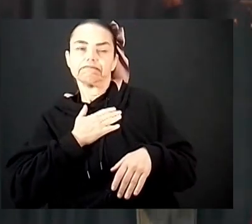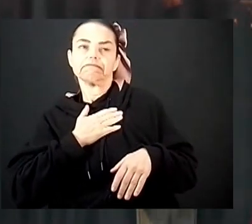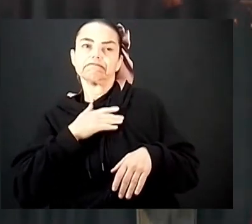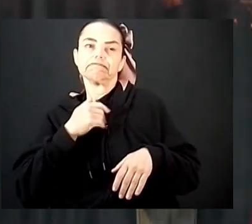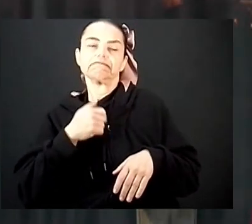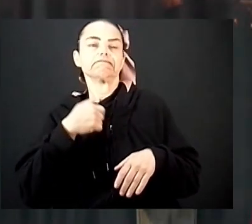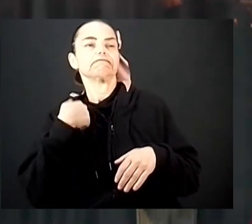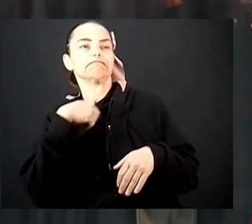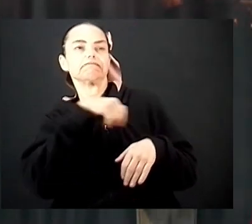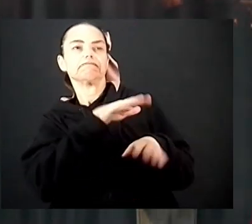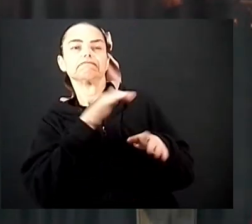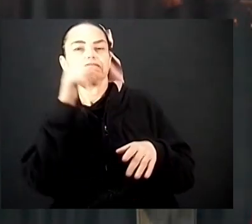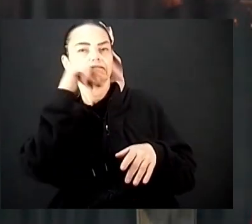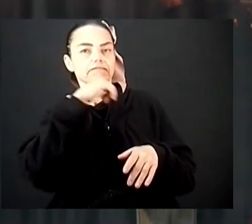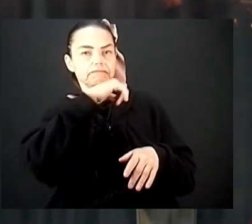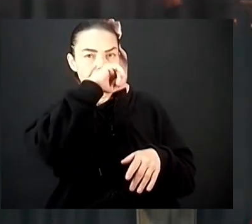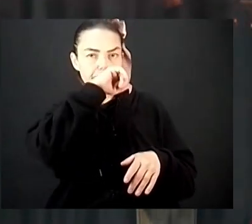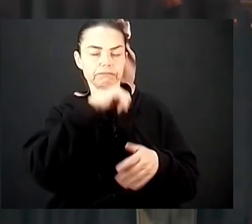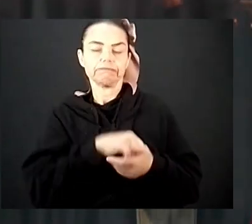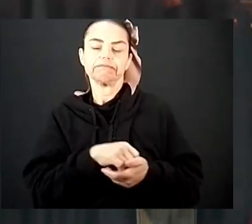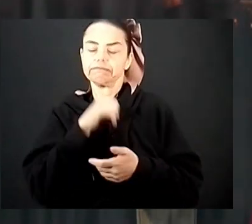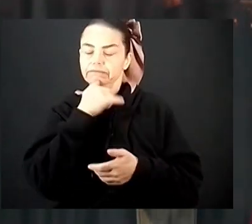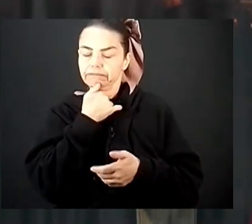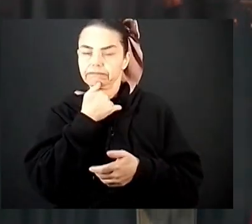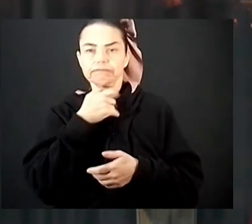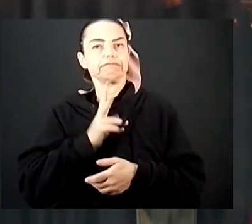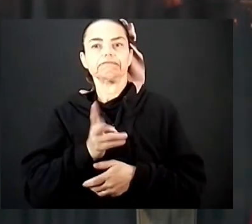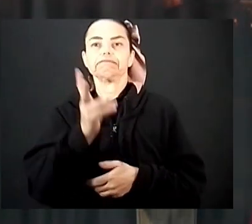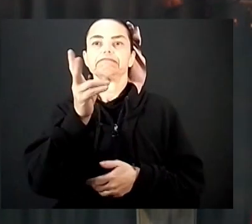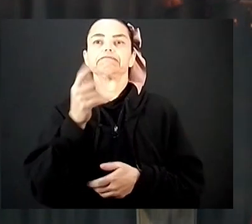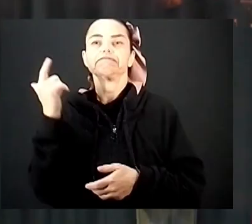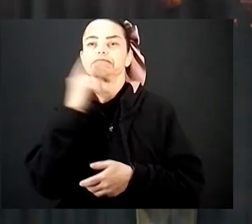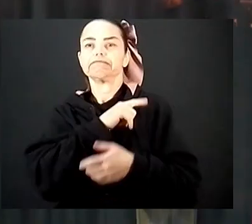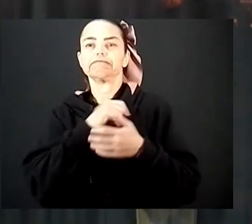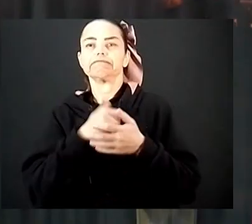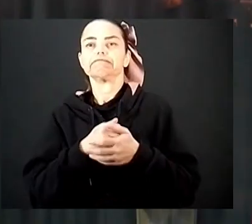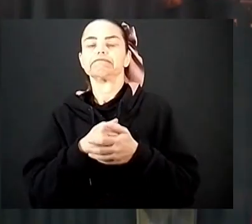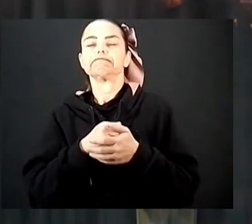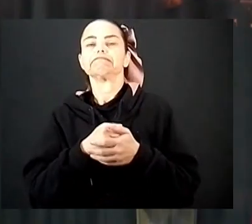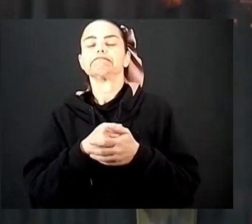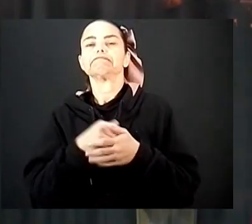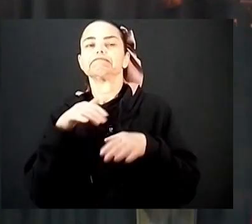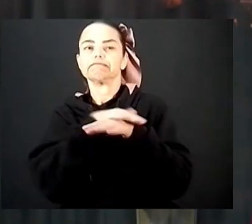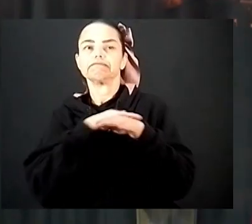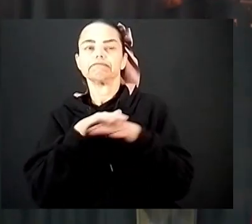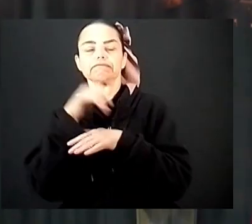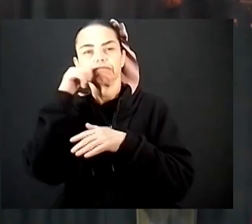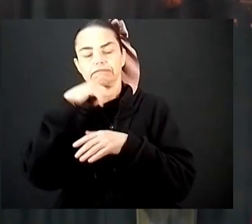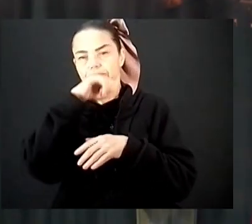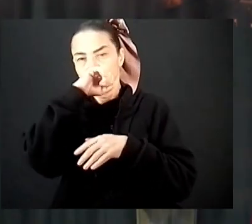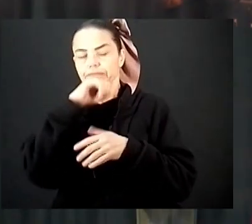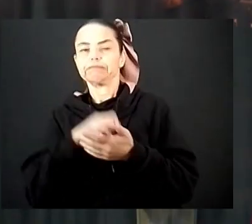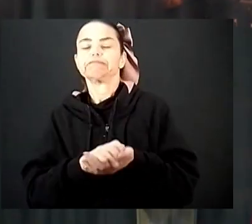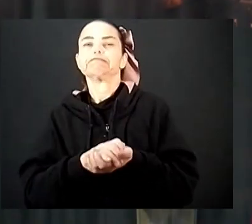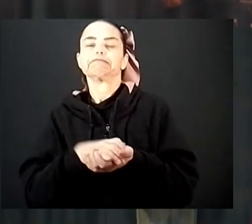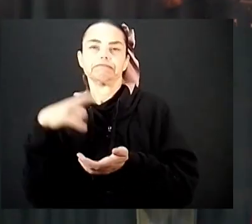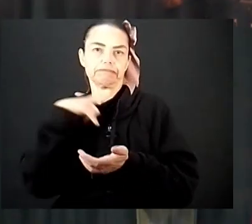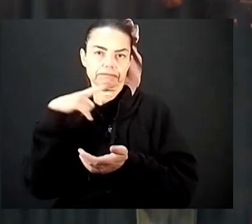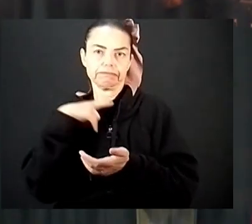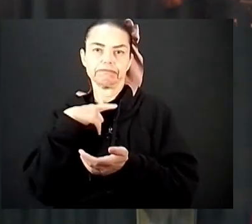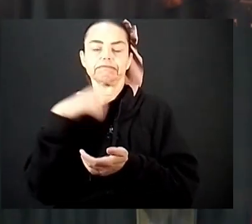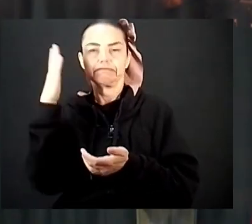Então, assim, infelizmente nem sempre é possível conversar com essa mãe, nem sempre essa mãe vai ter